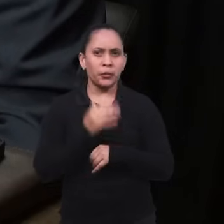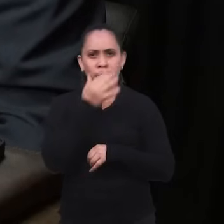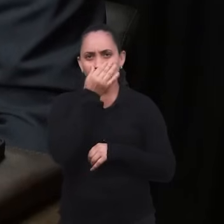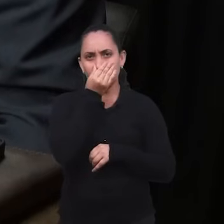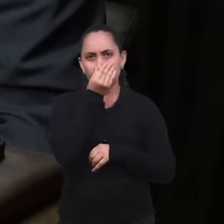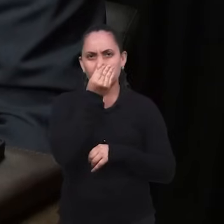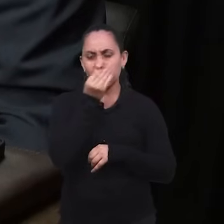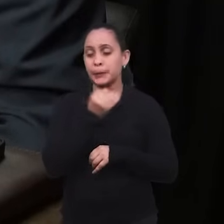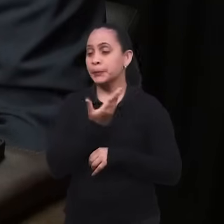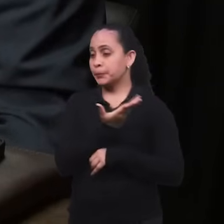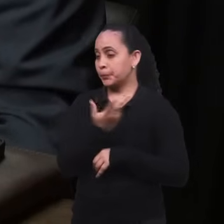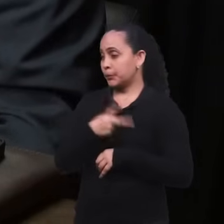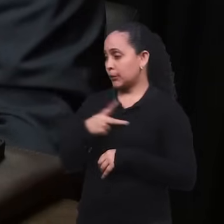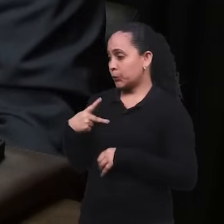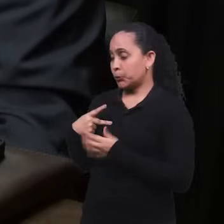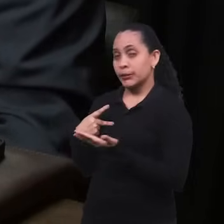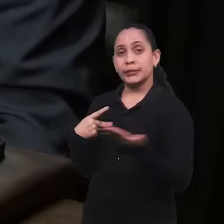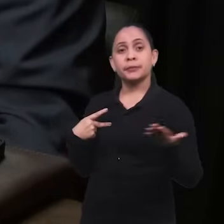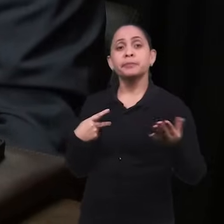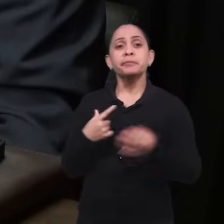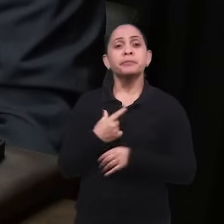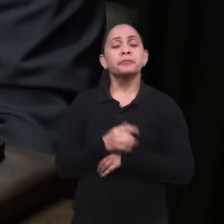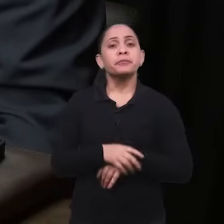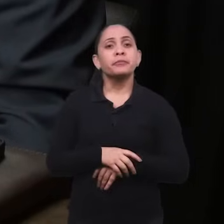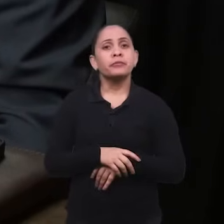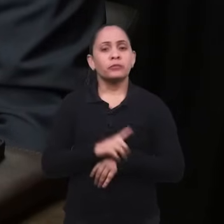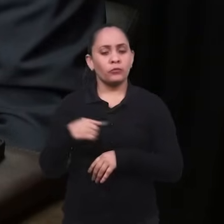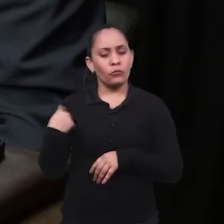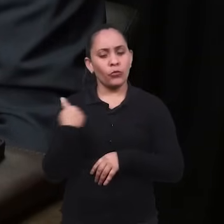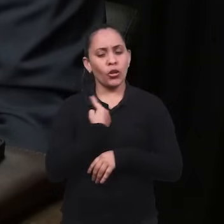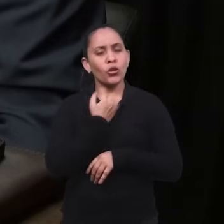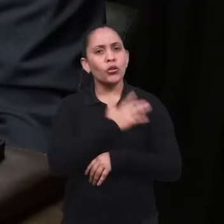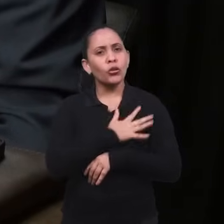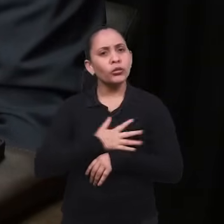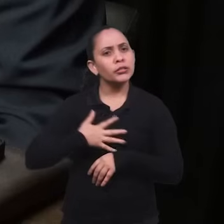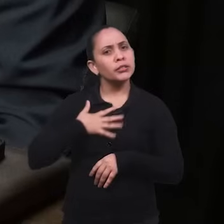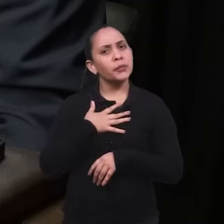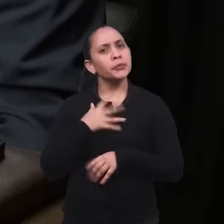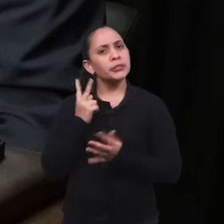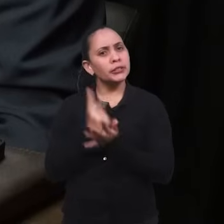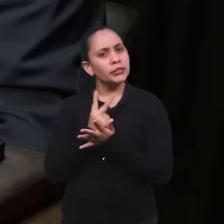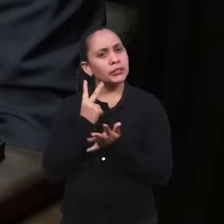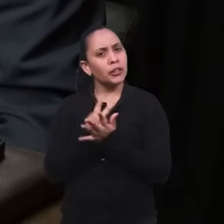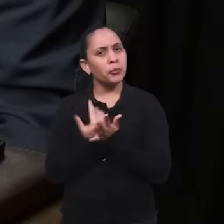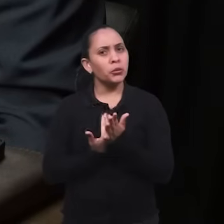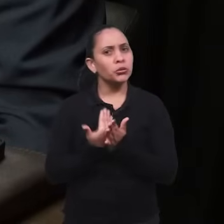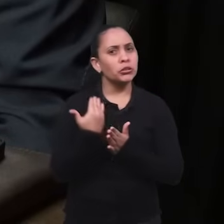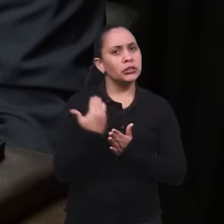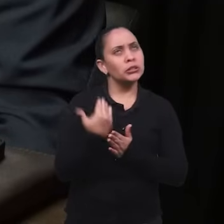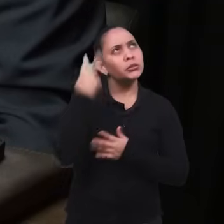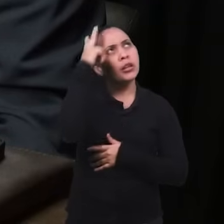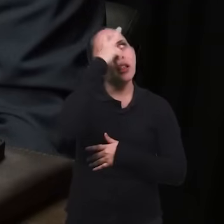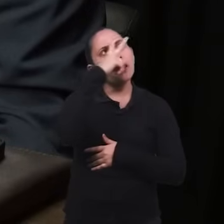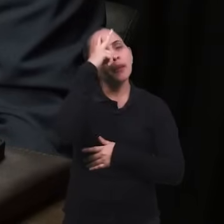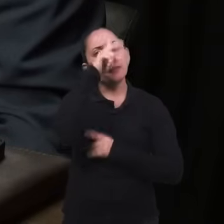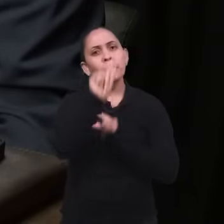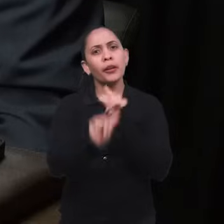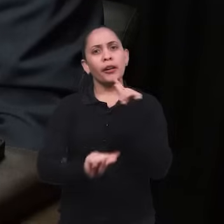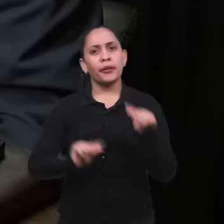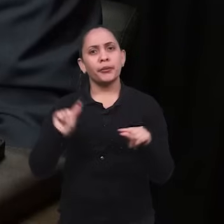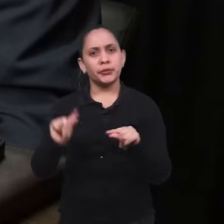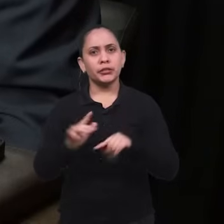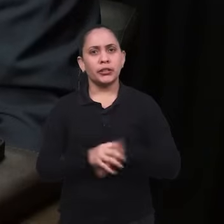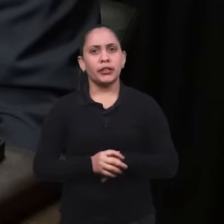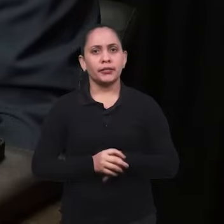Josias e Wallace e demais irmãos. A gente gosta sempre desse início, relembrar aquilo que é